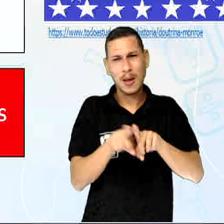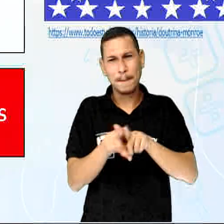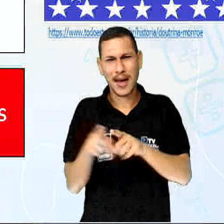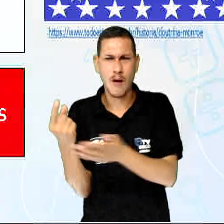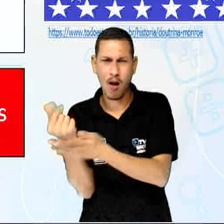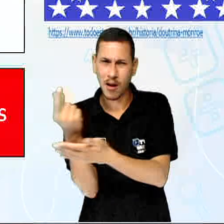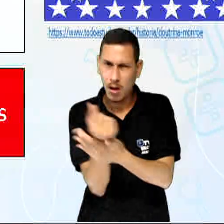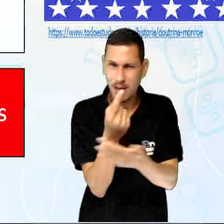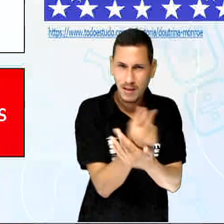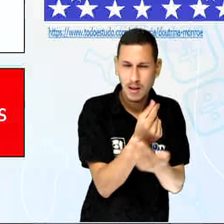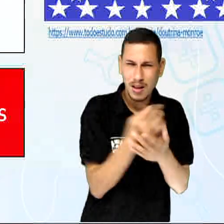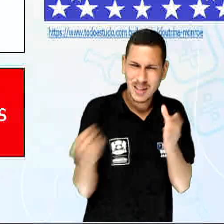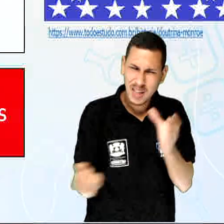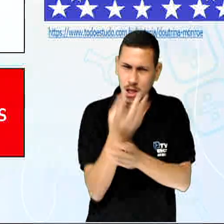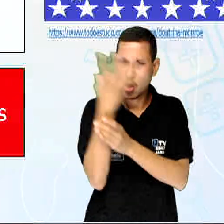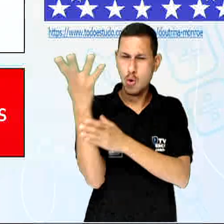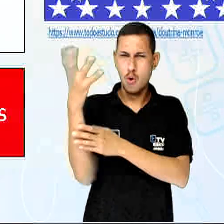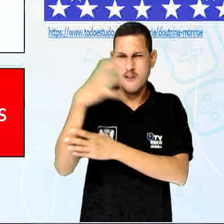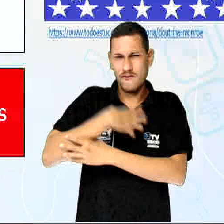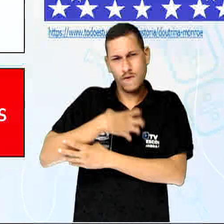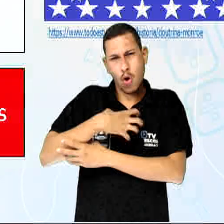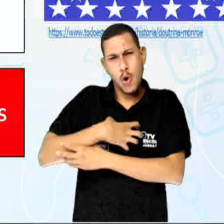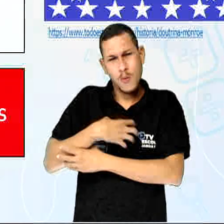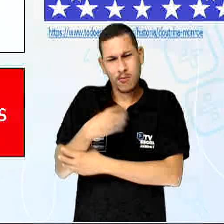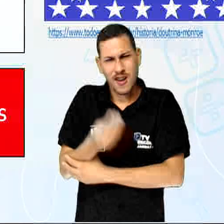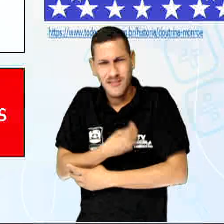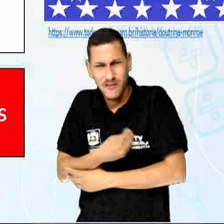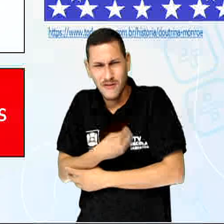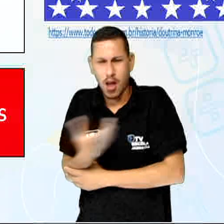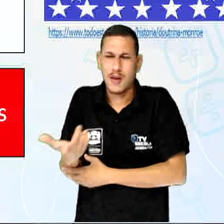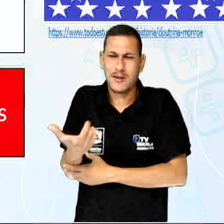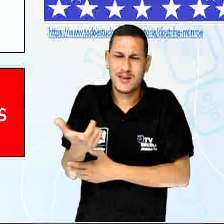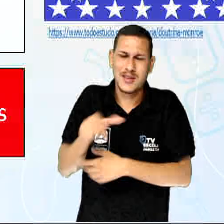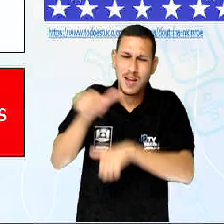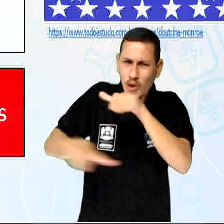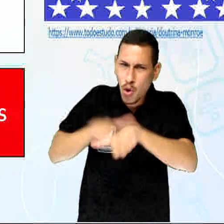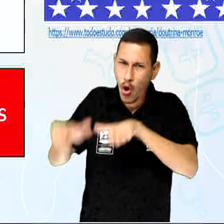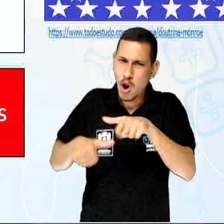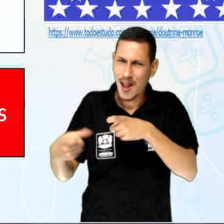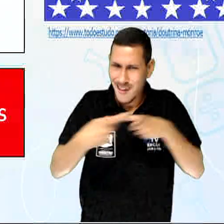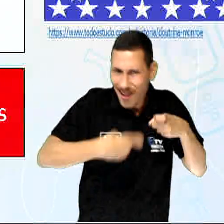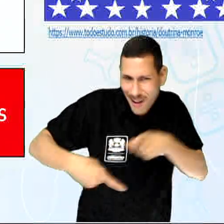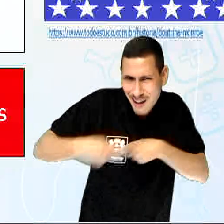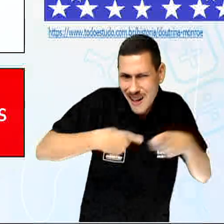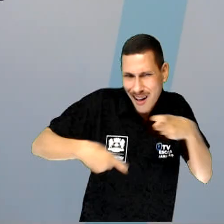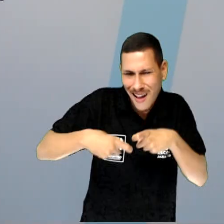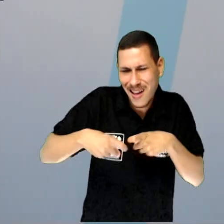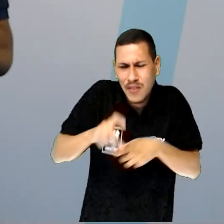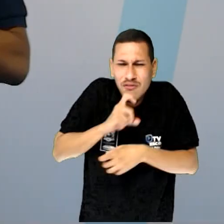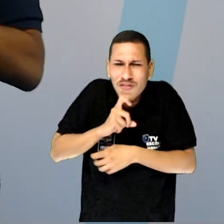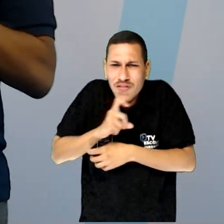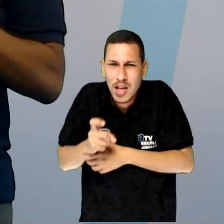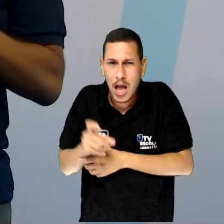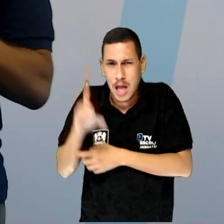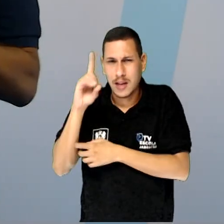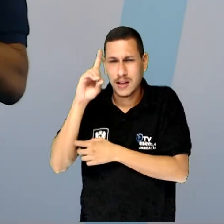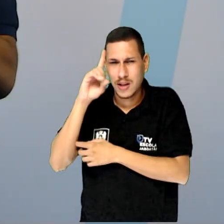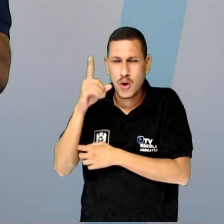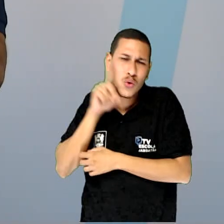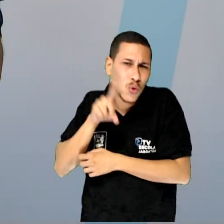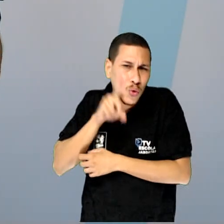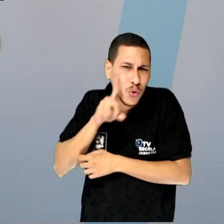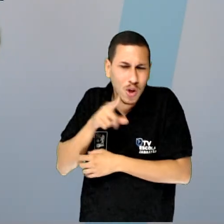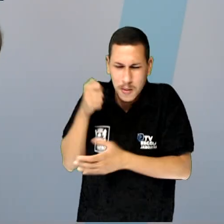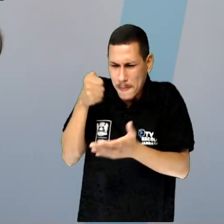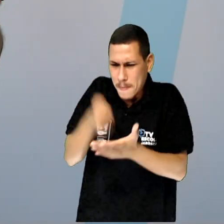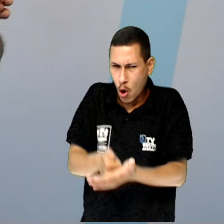ocidentais culturais que se mundializaram por meio da Guerra Fria, ou seja, Estados Unidos quiseram impor para o mundo o